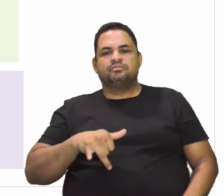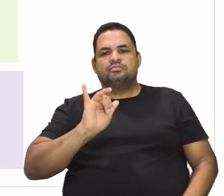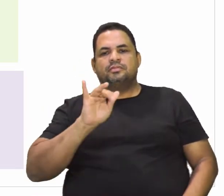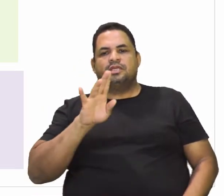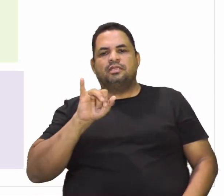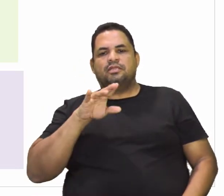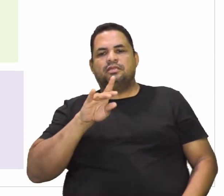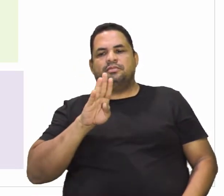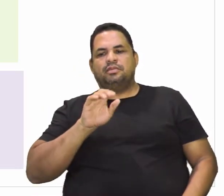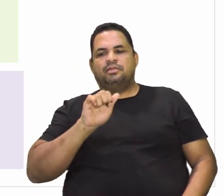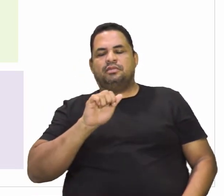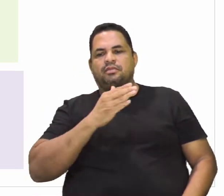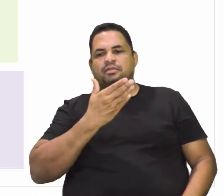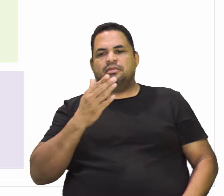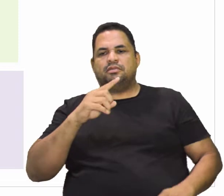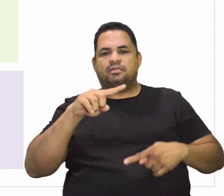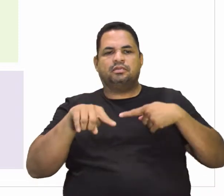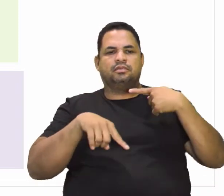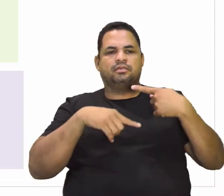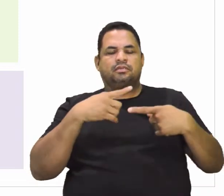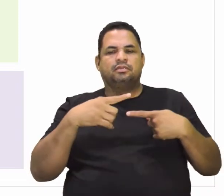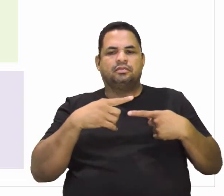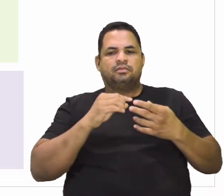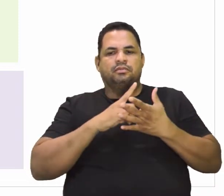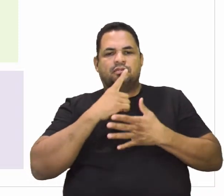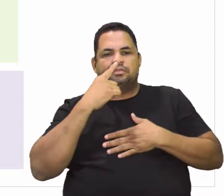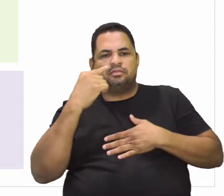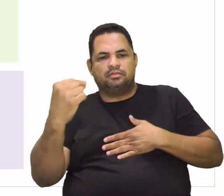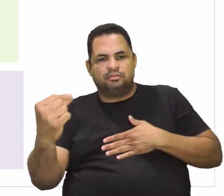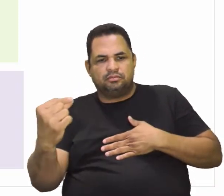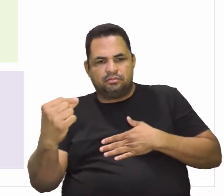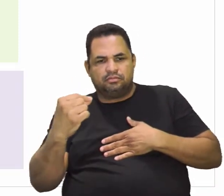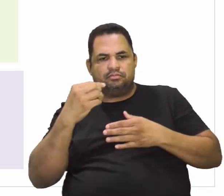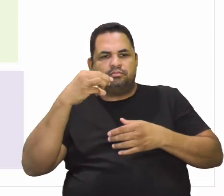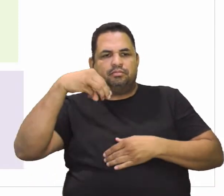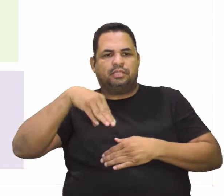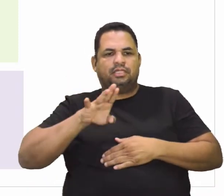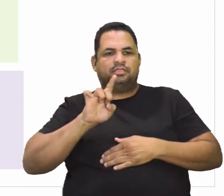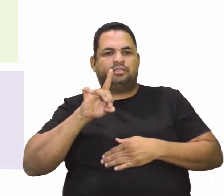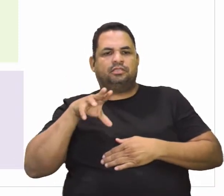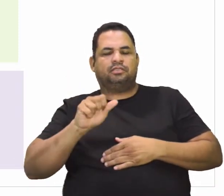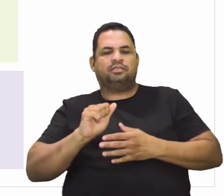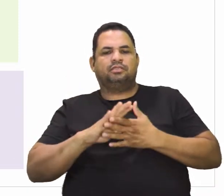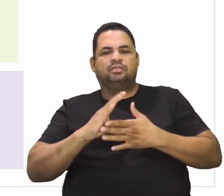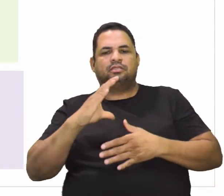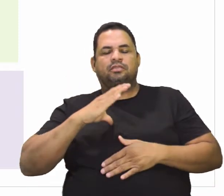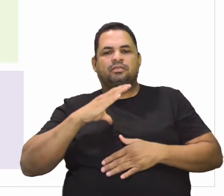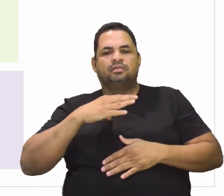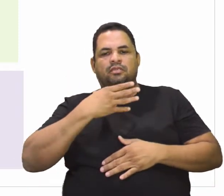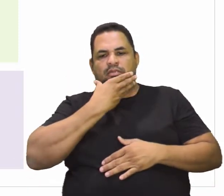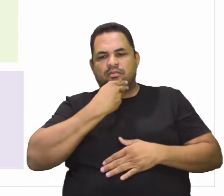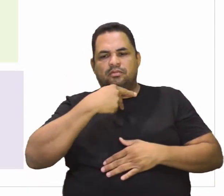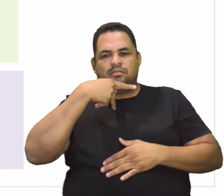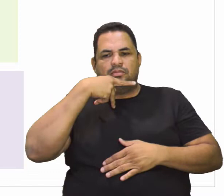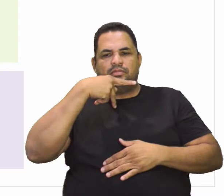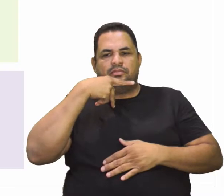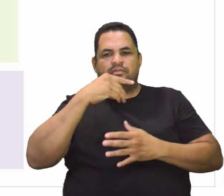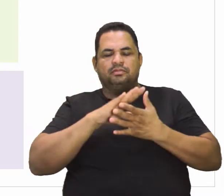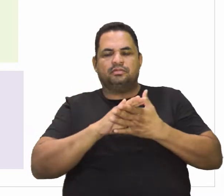Yatrib. Depois vai fugir para Medina, cidade do profeta,